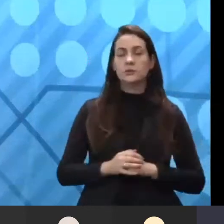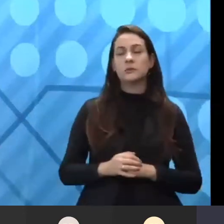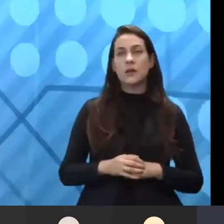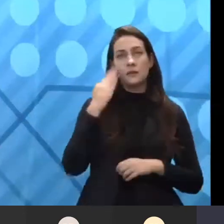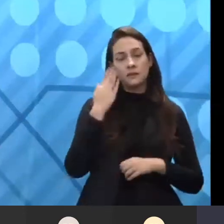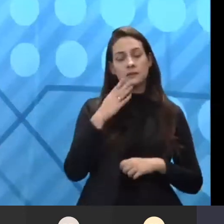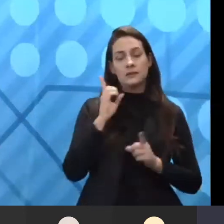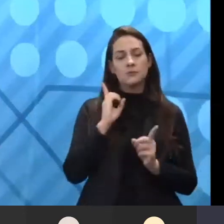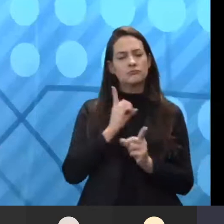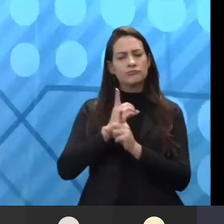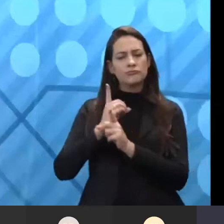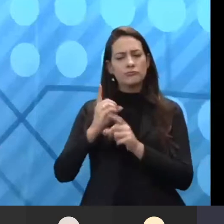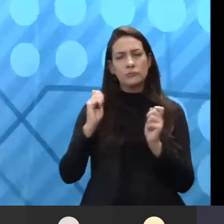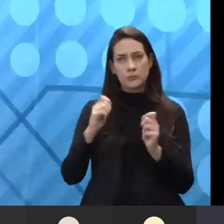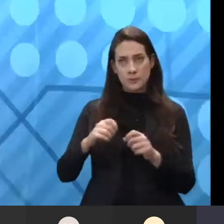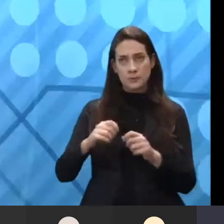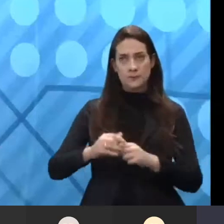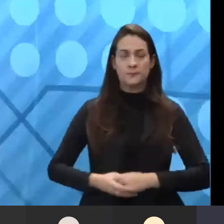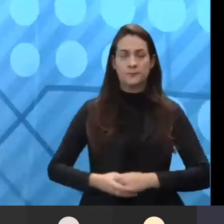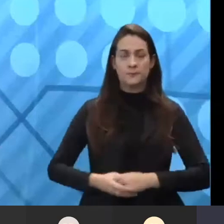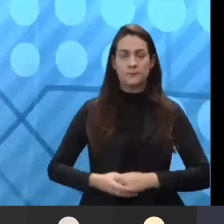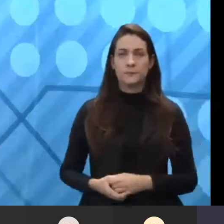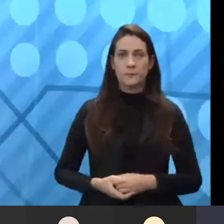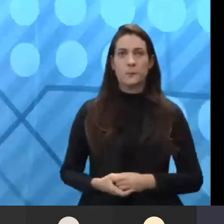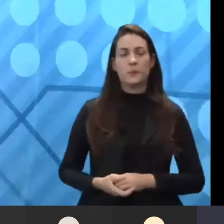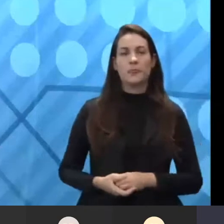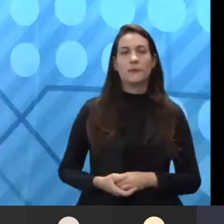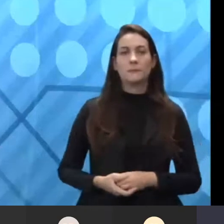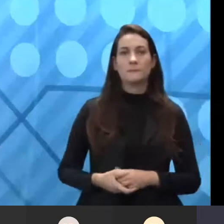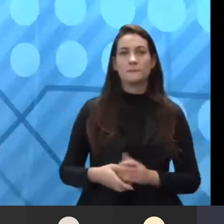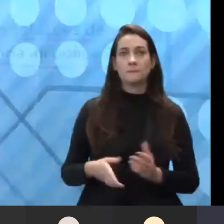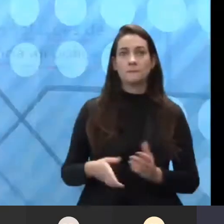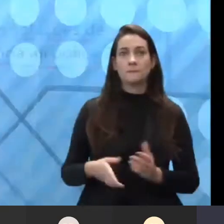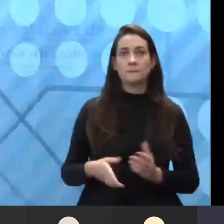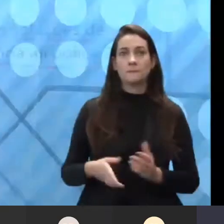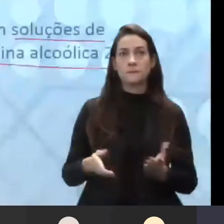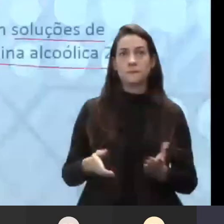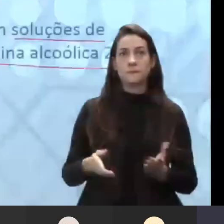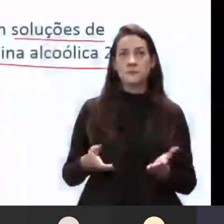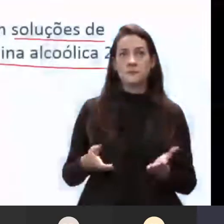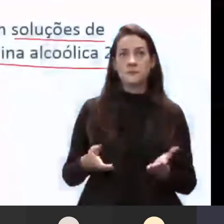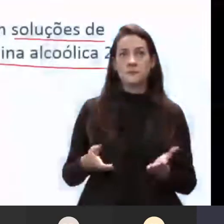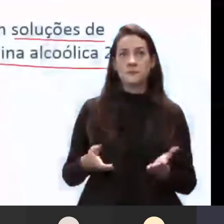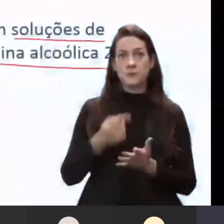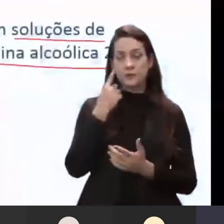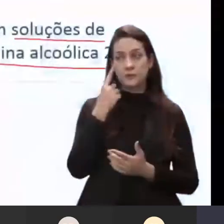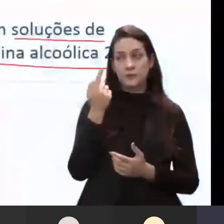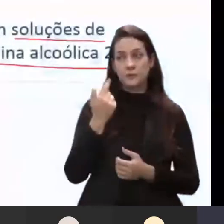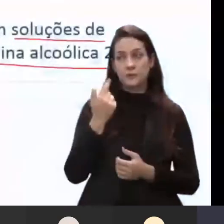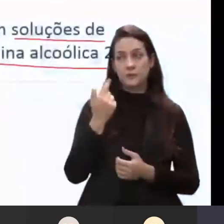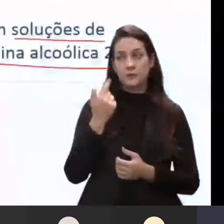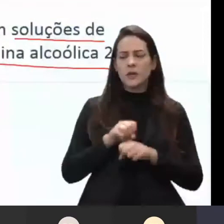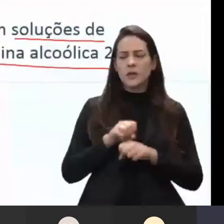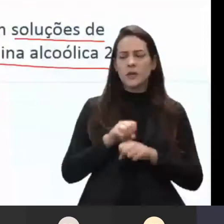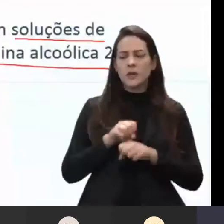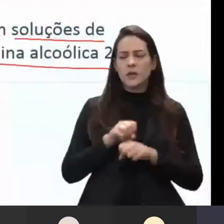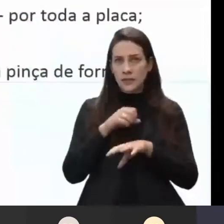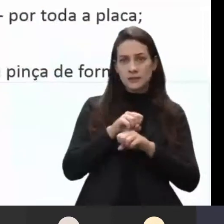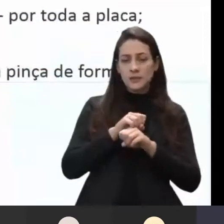procedimento 2, nós iremos testar os produtos de limpeza. Voltando ao quadro, nós temos as instruções